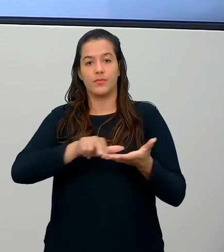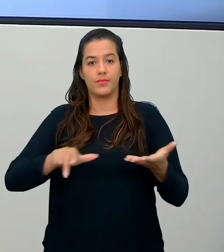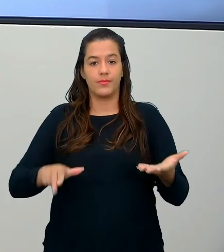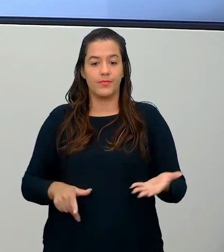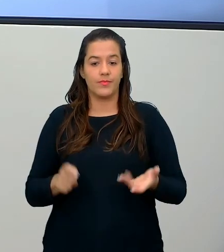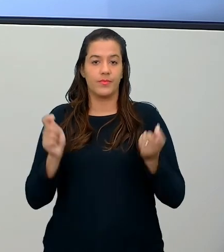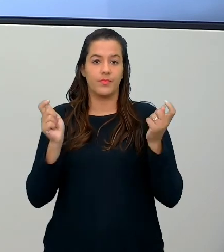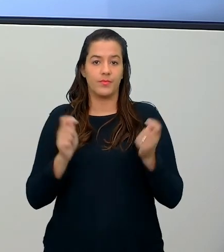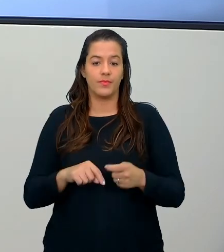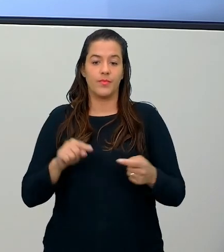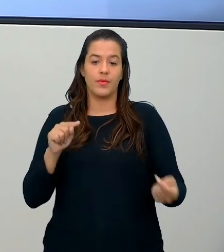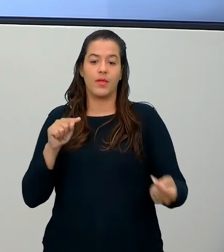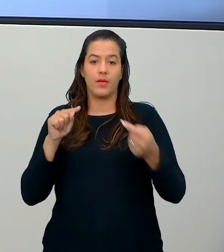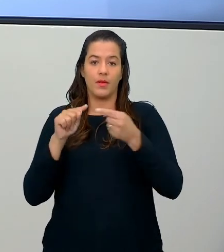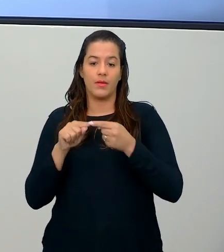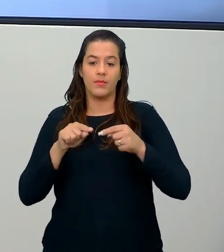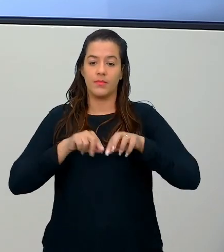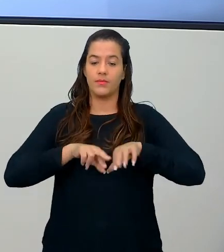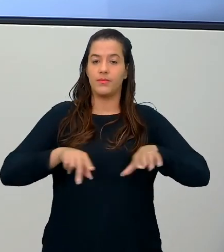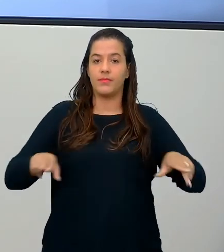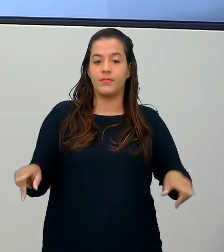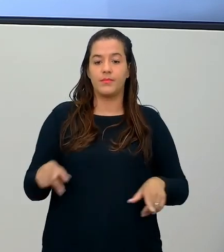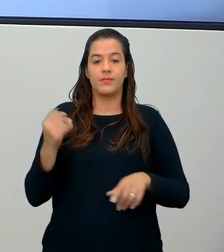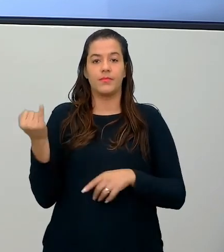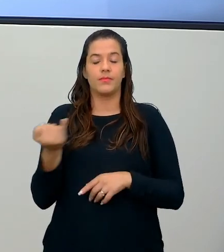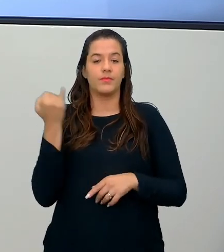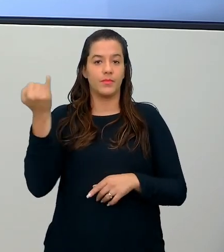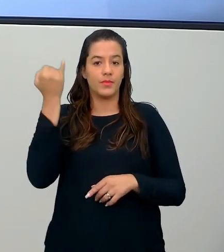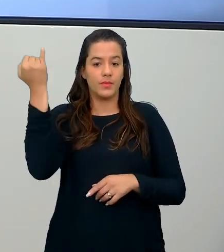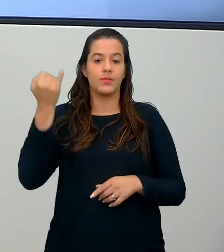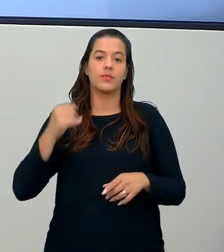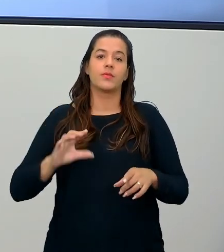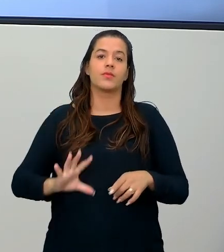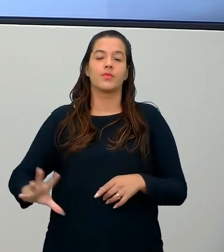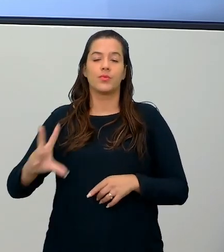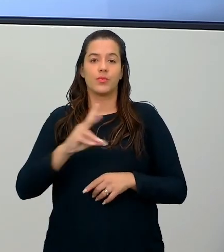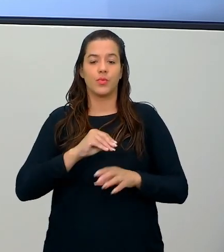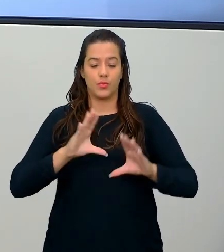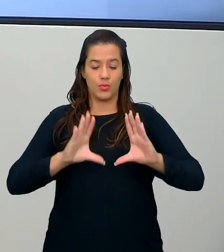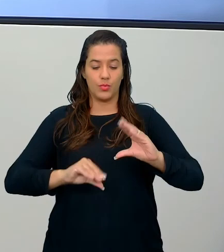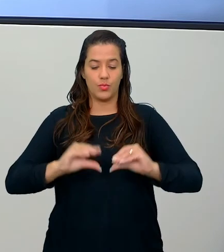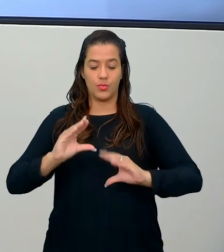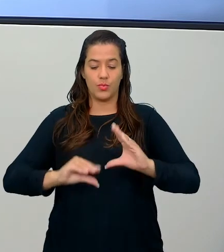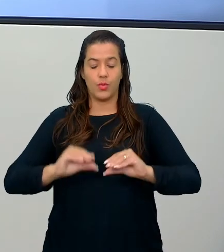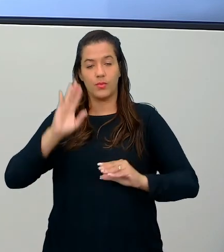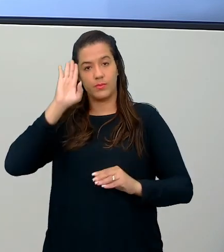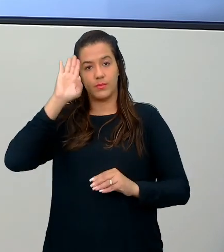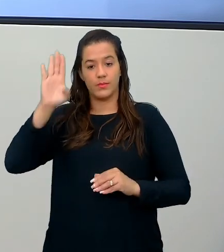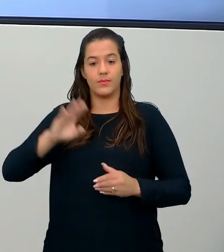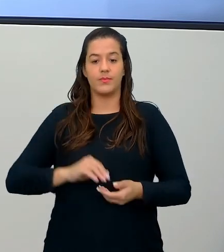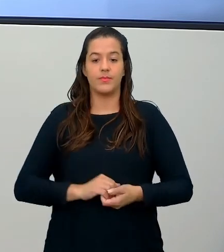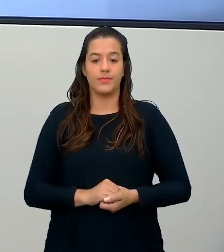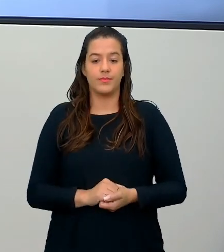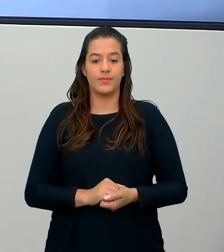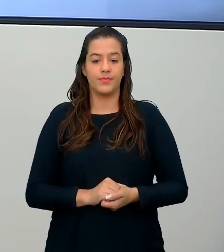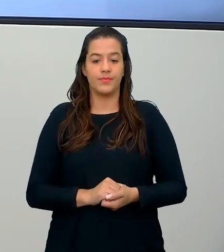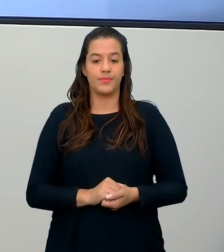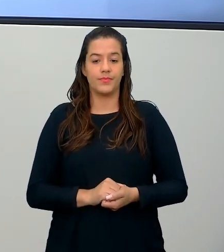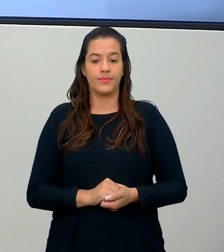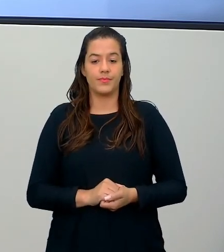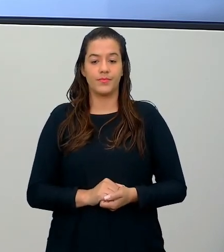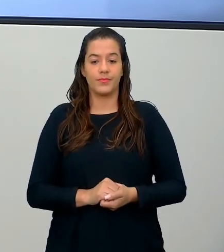que se dão, né, na importância da formação do solo, principalmente. Então, a gente viu